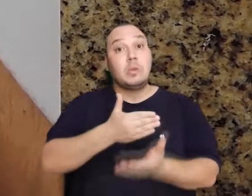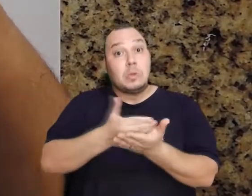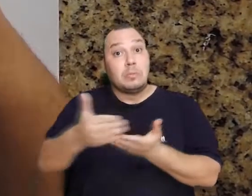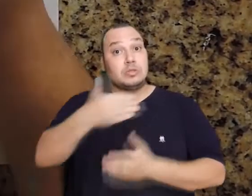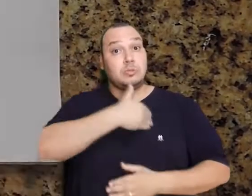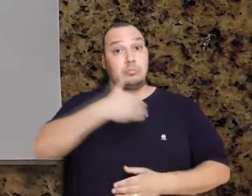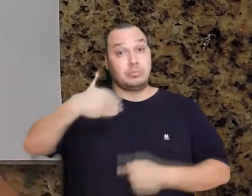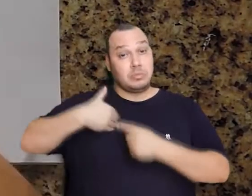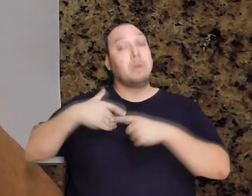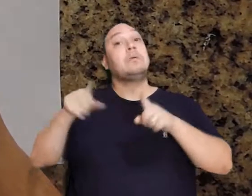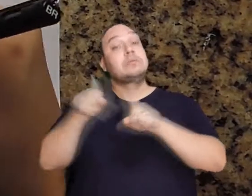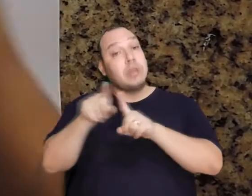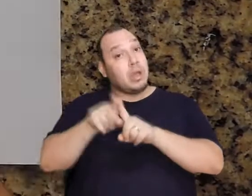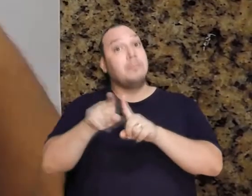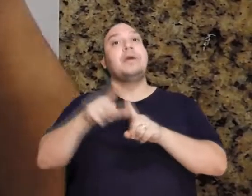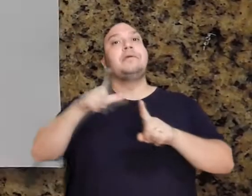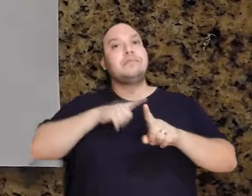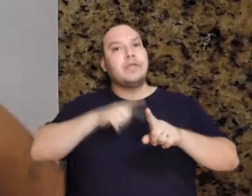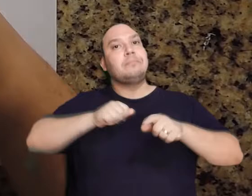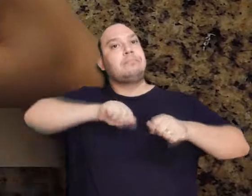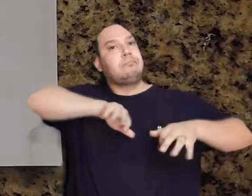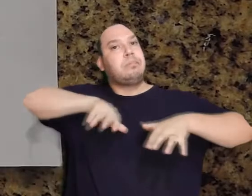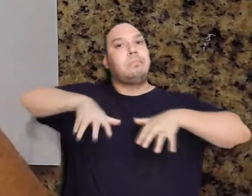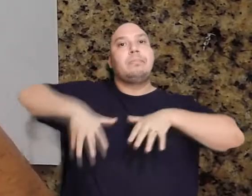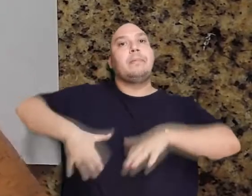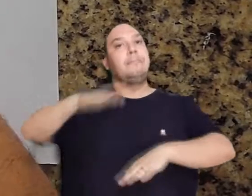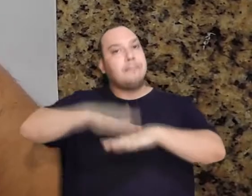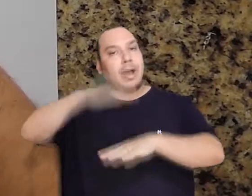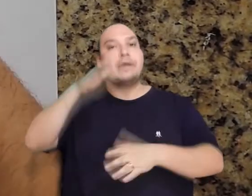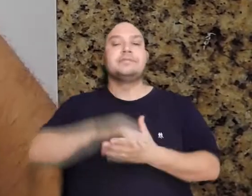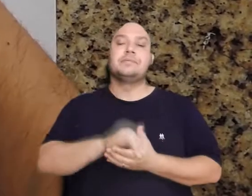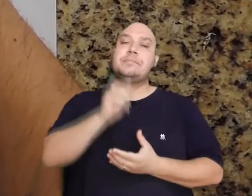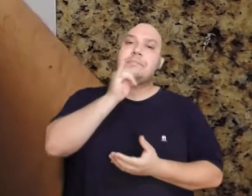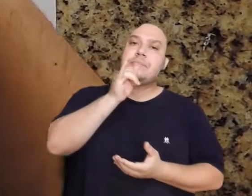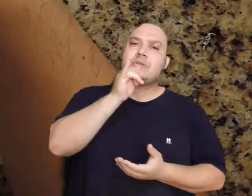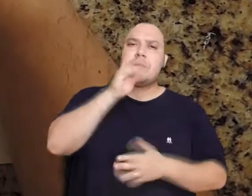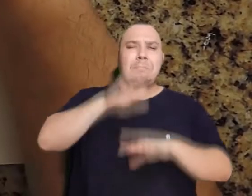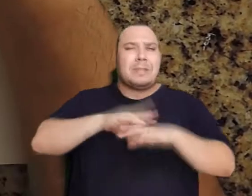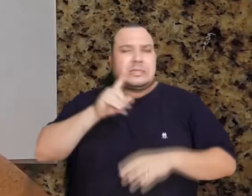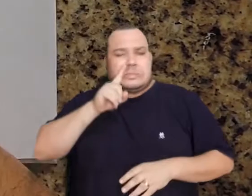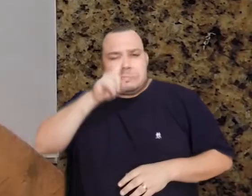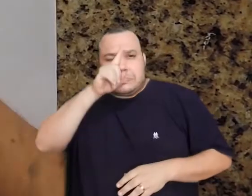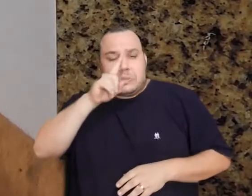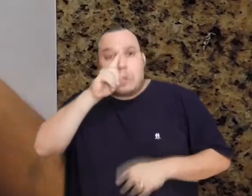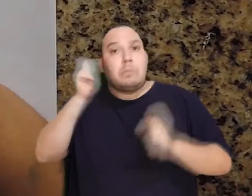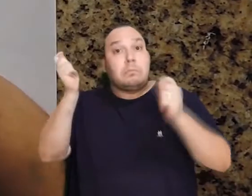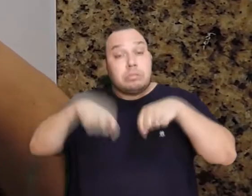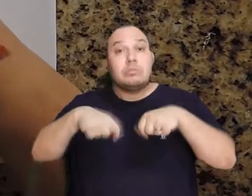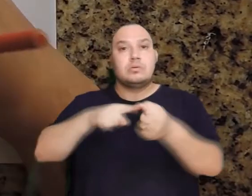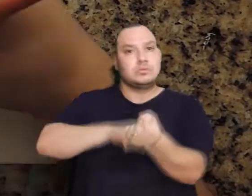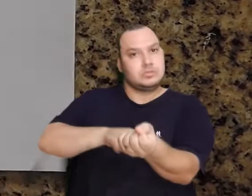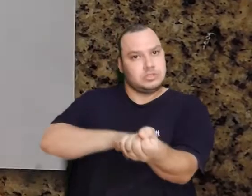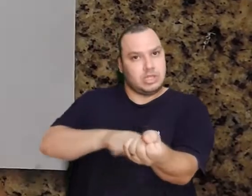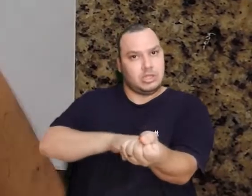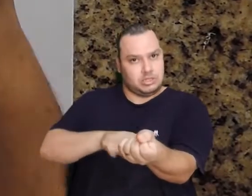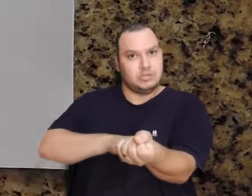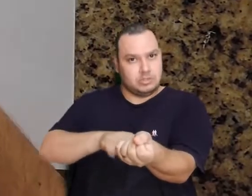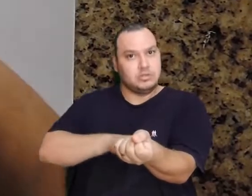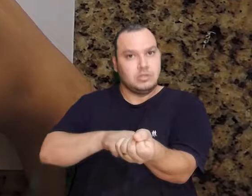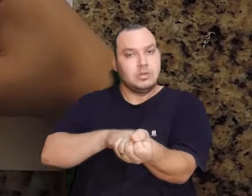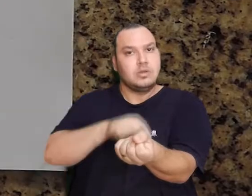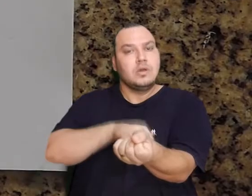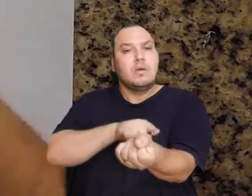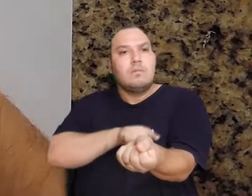A partir dos pulmões, o vírus pode continuar sua jornada. Em casos críticos, ele pode chegar até a corrente